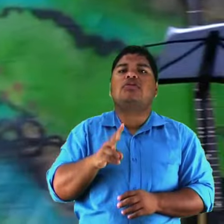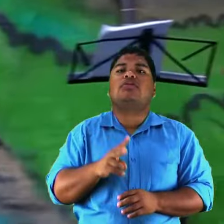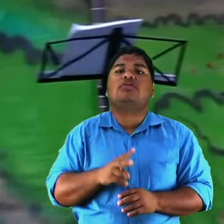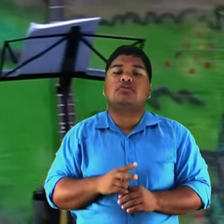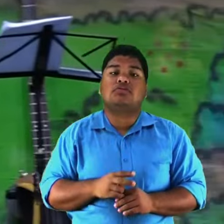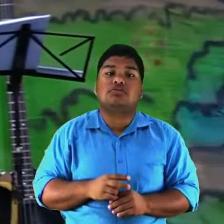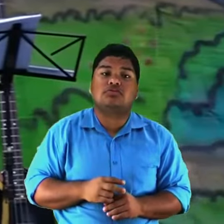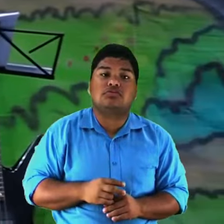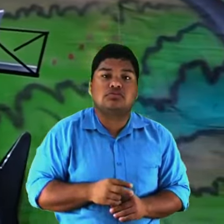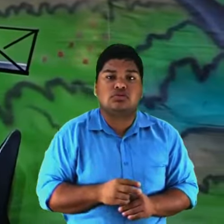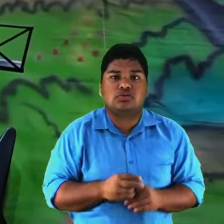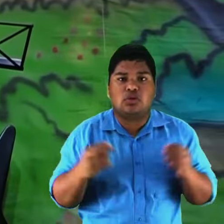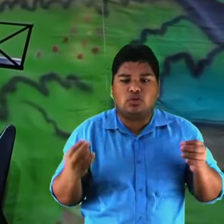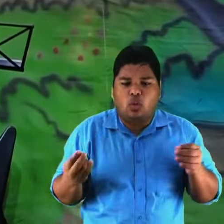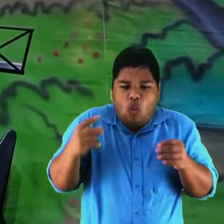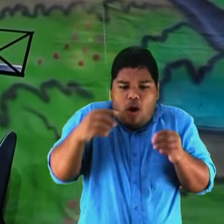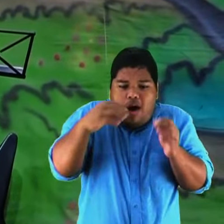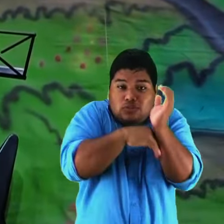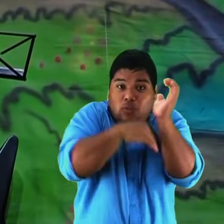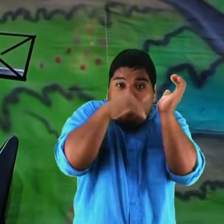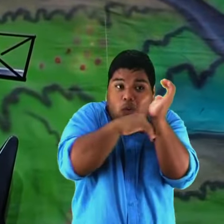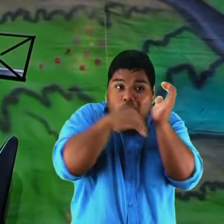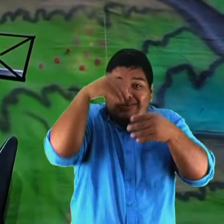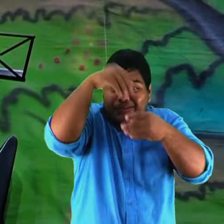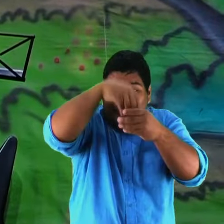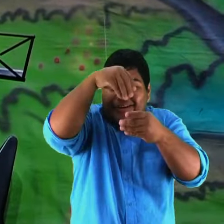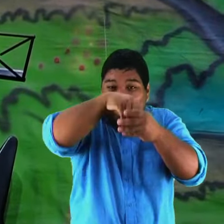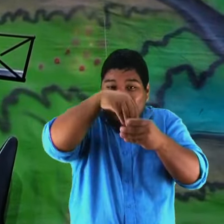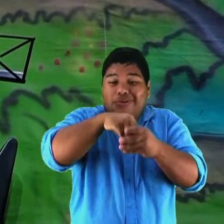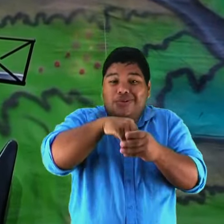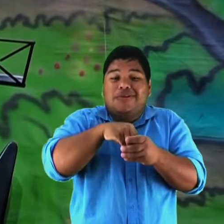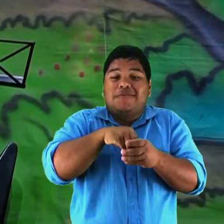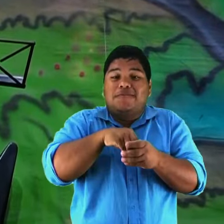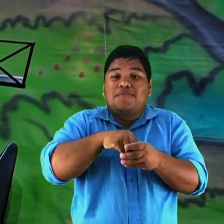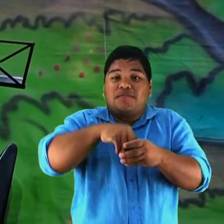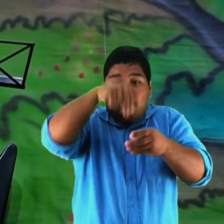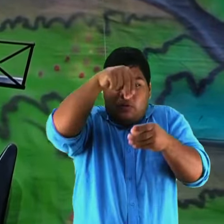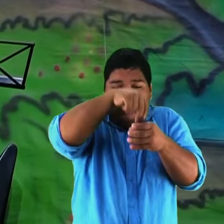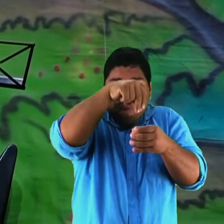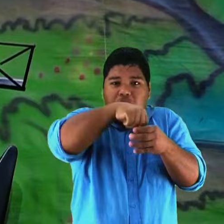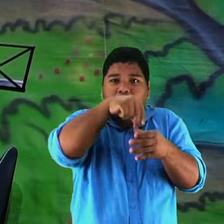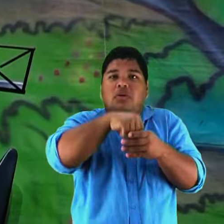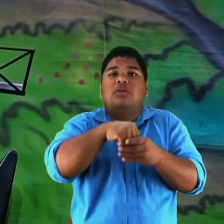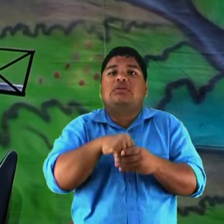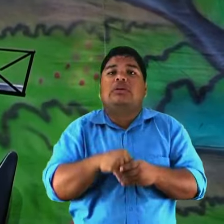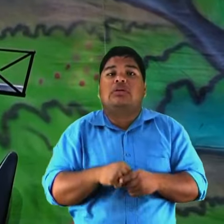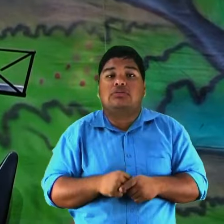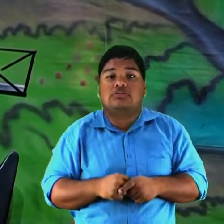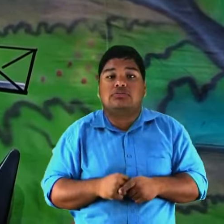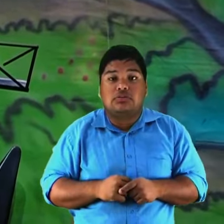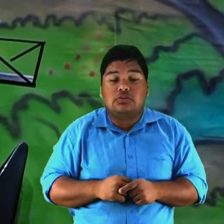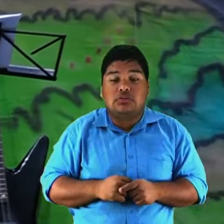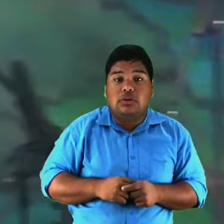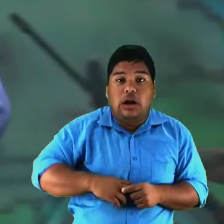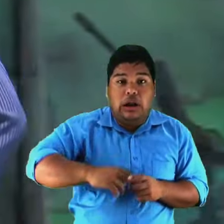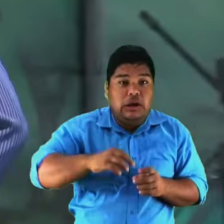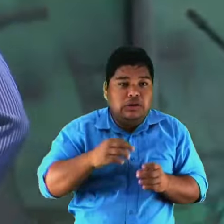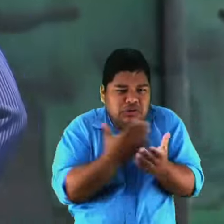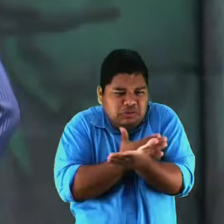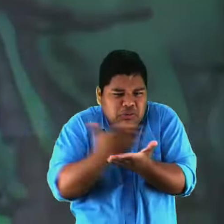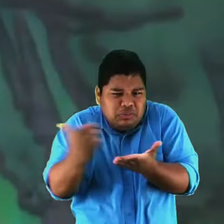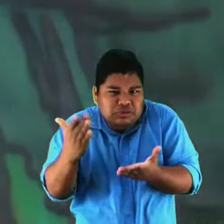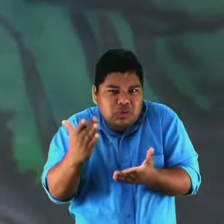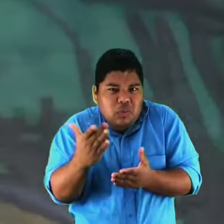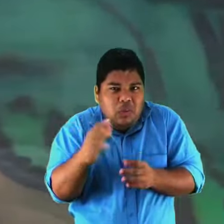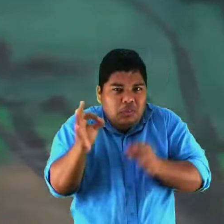durante 25 anos... Desde quando começou o Plano Real, que se a